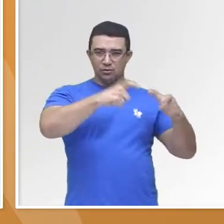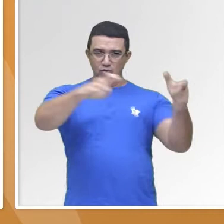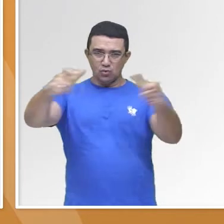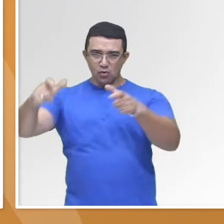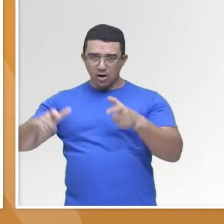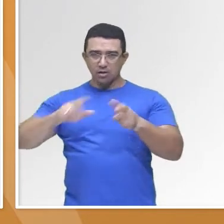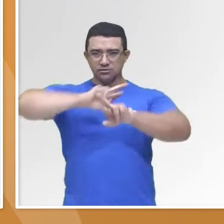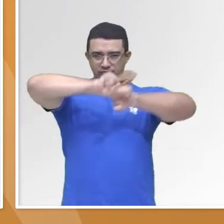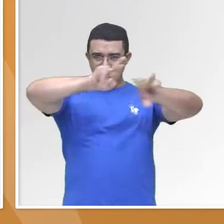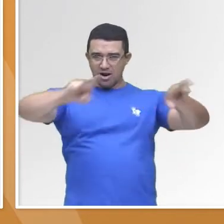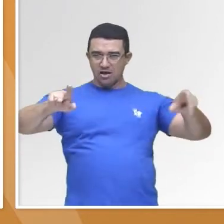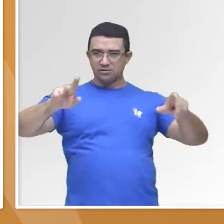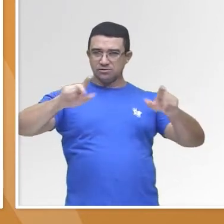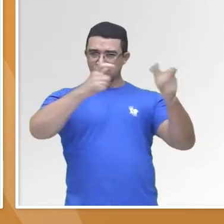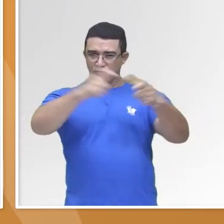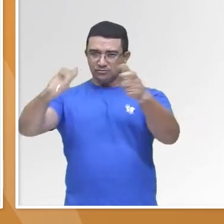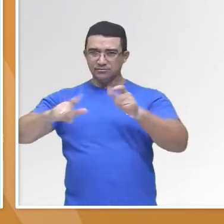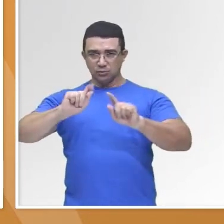setores econômicos.